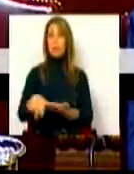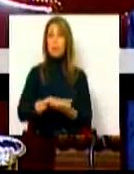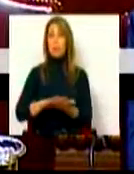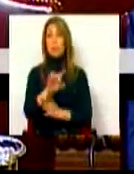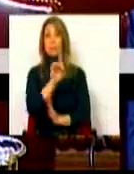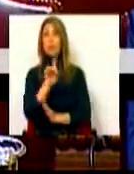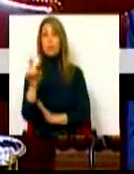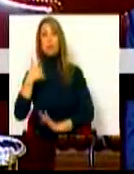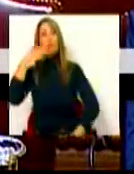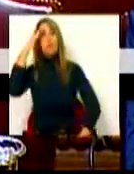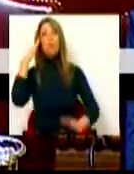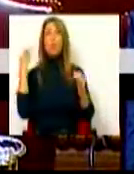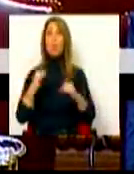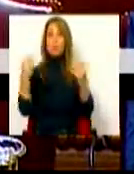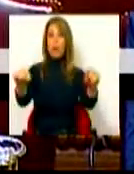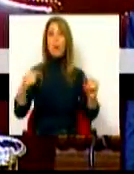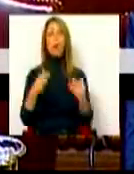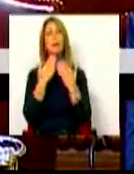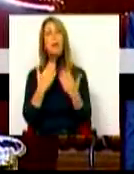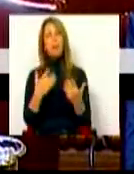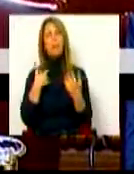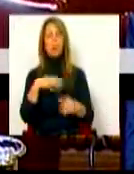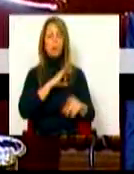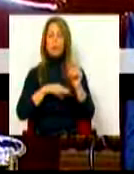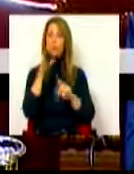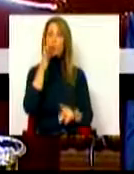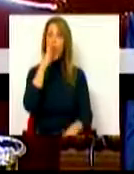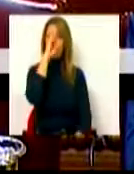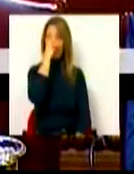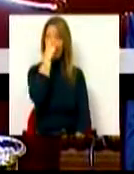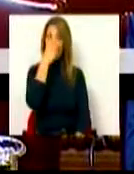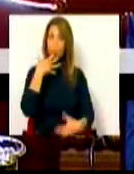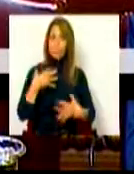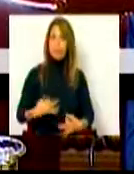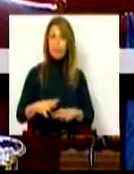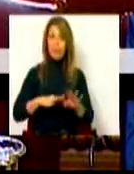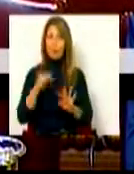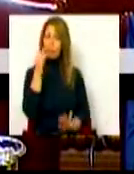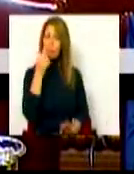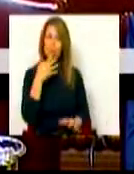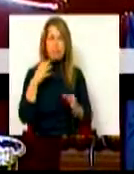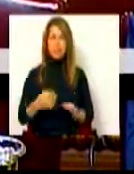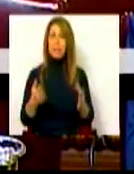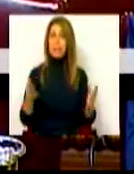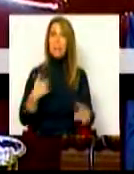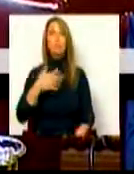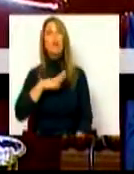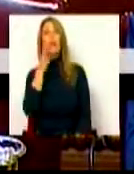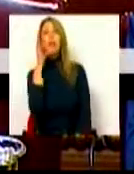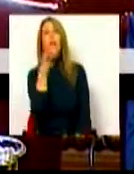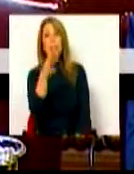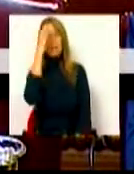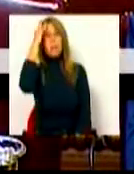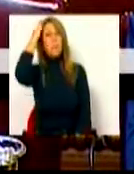esse consenso existe. Agradeço aos senhores deputados o esforço que farão seguramente na especialidade. Eu queria dizer que estou convencida